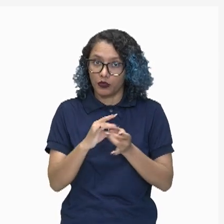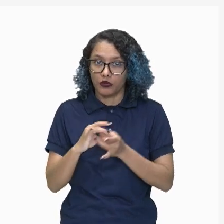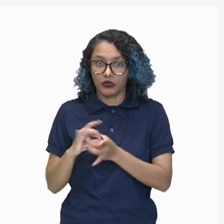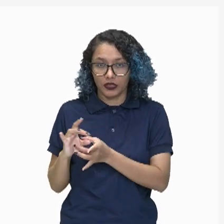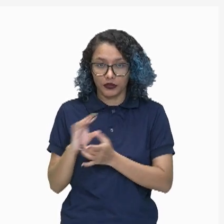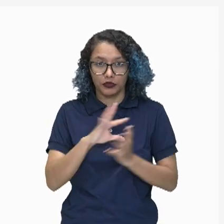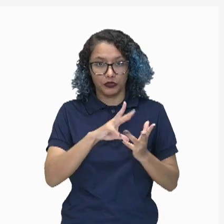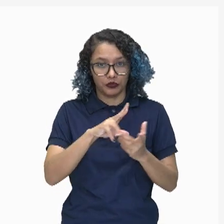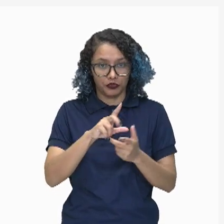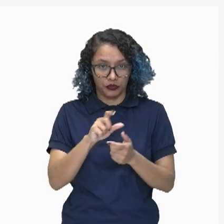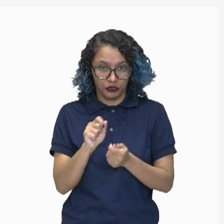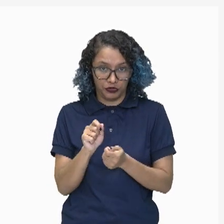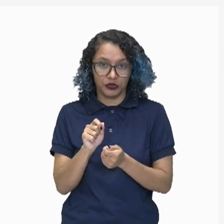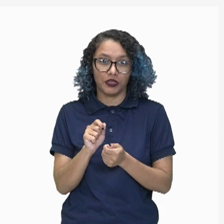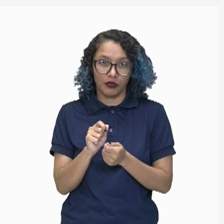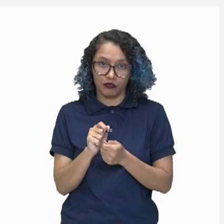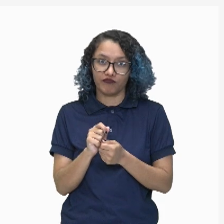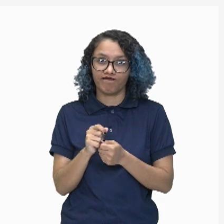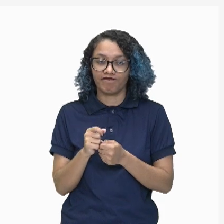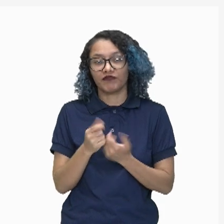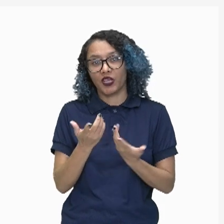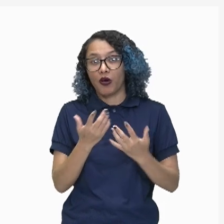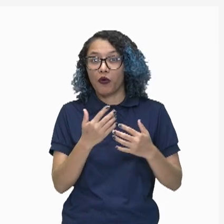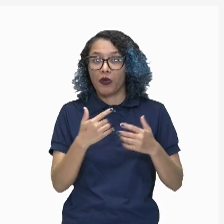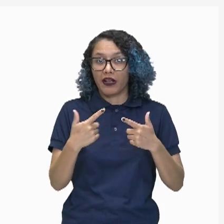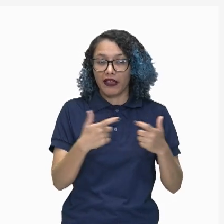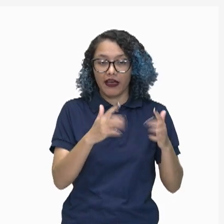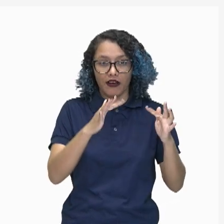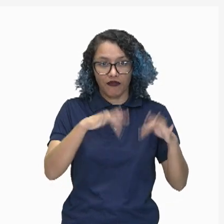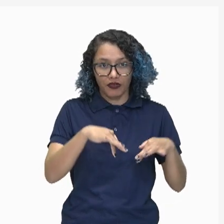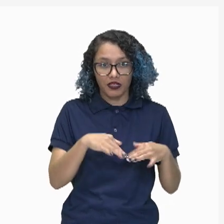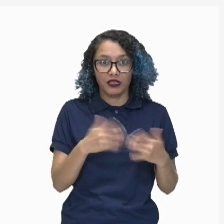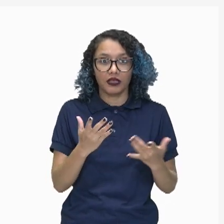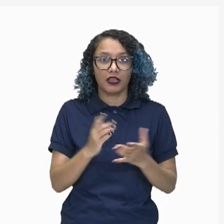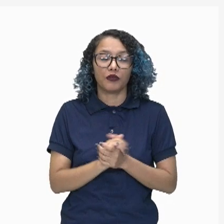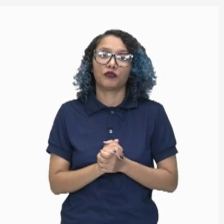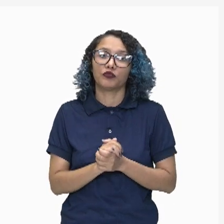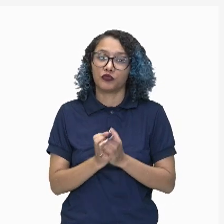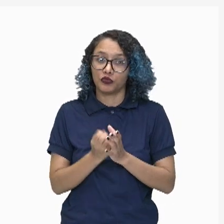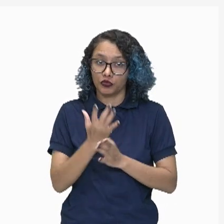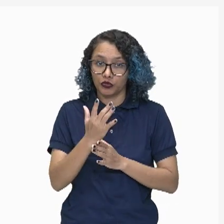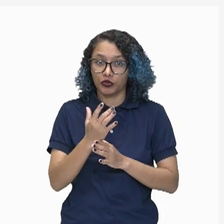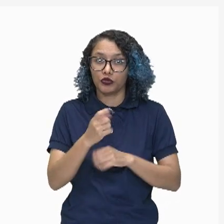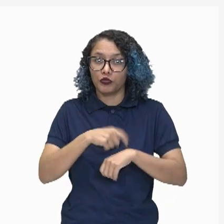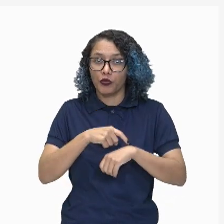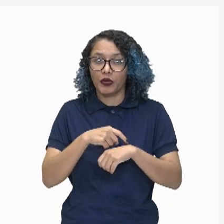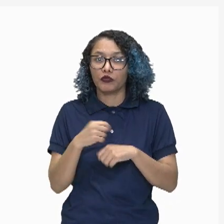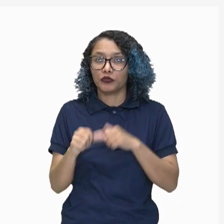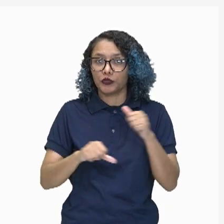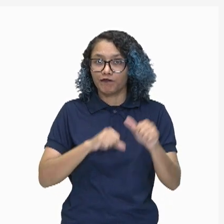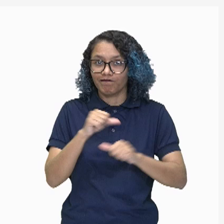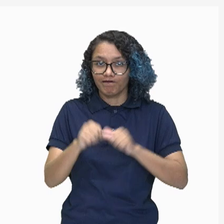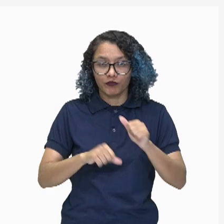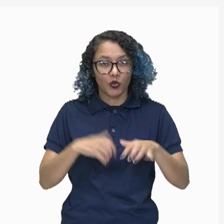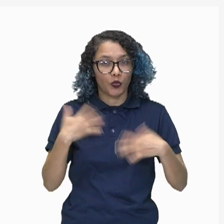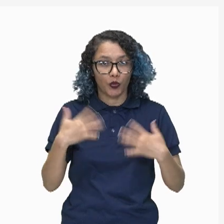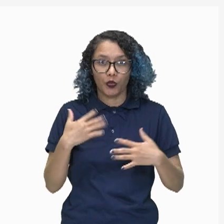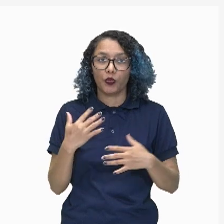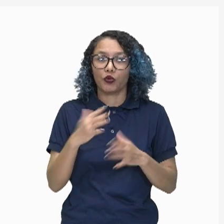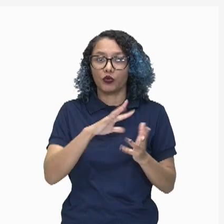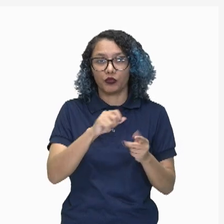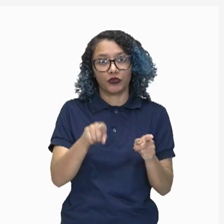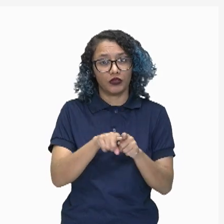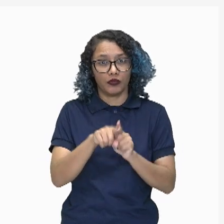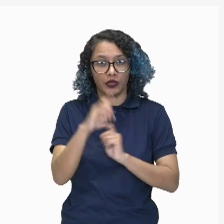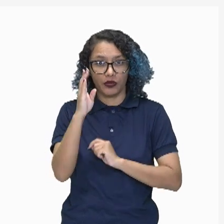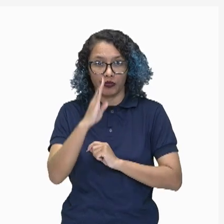do fim de um embate, então ela surge em um momento de grandes transformações no Brasil e no mundo. E após a Segunda